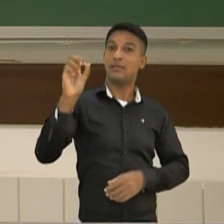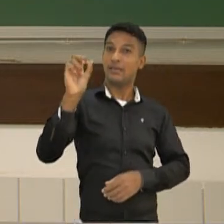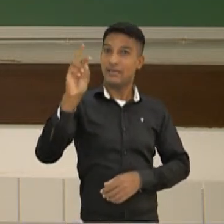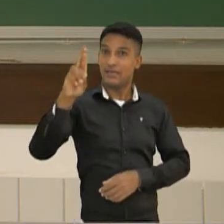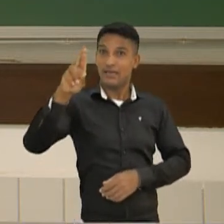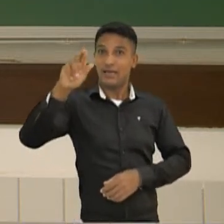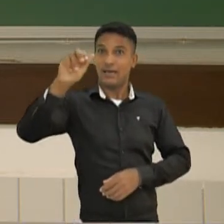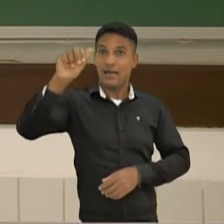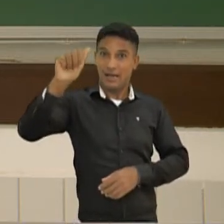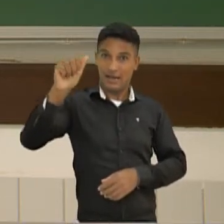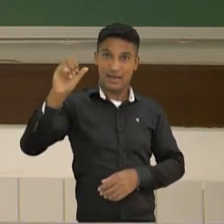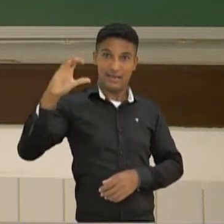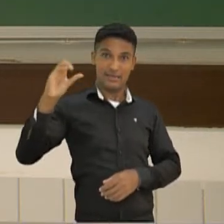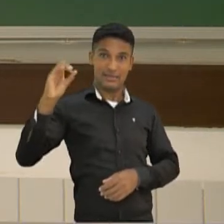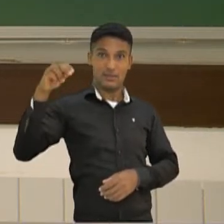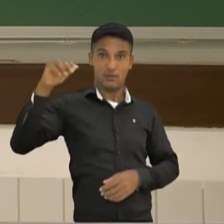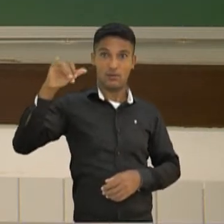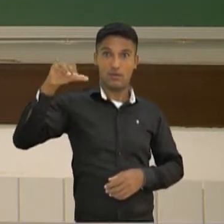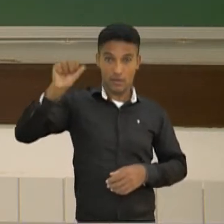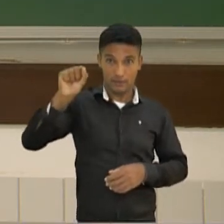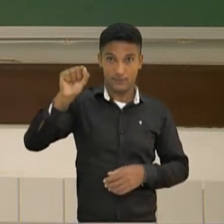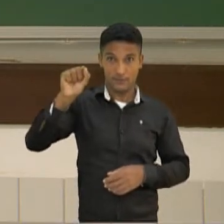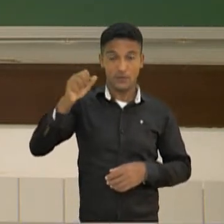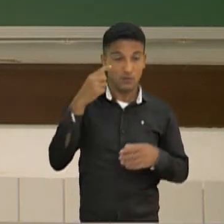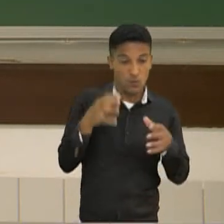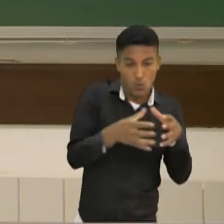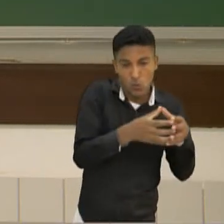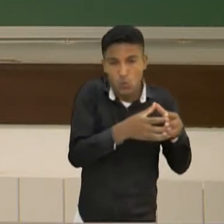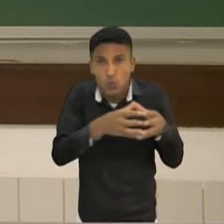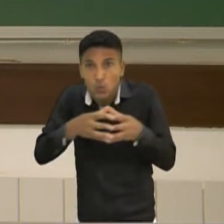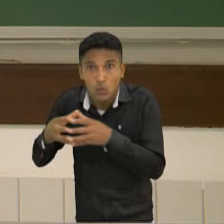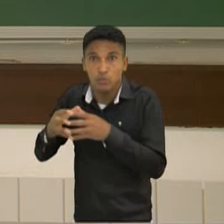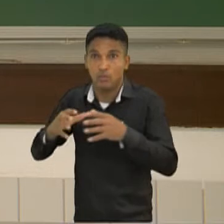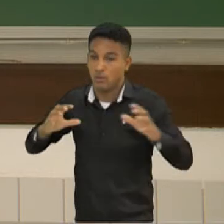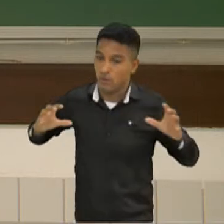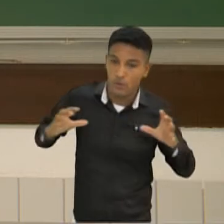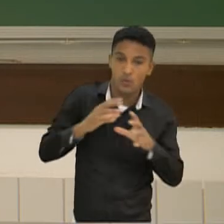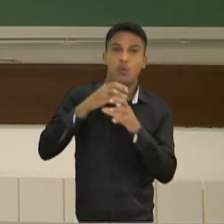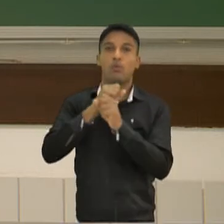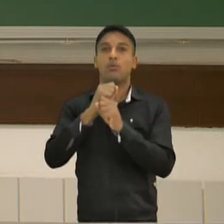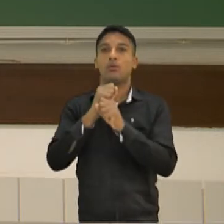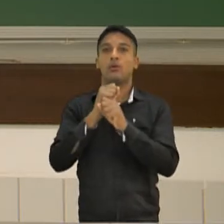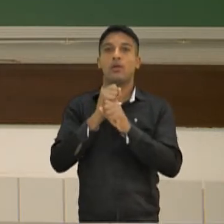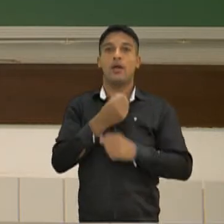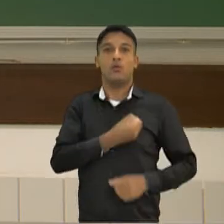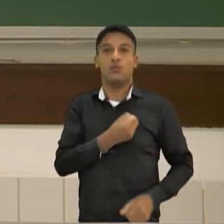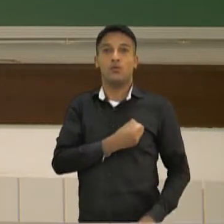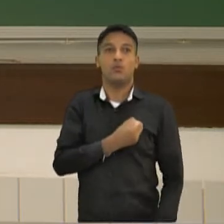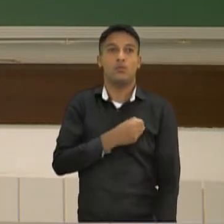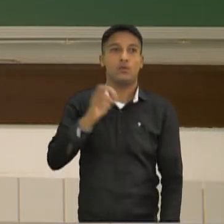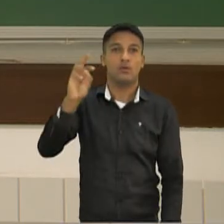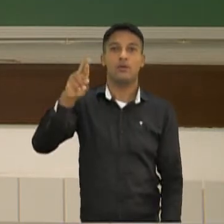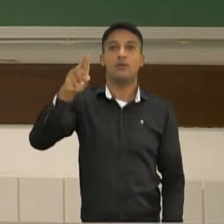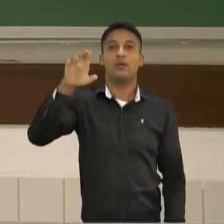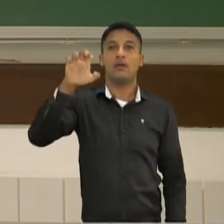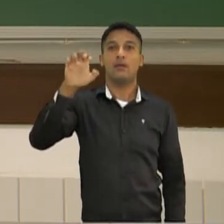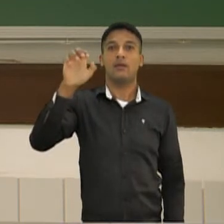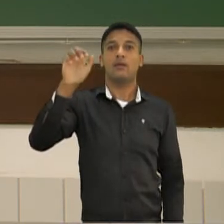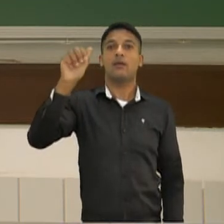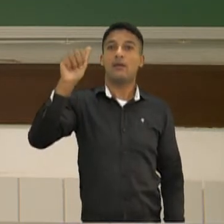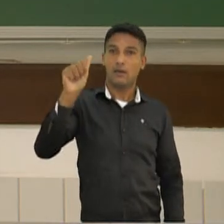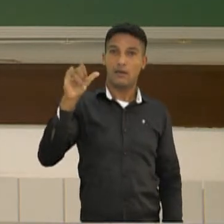conjunto dos números reais. Então a gente vai fazer contas com vários tipos de números. Prestem bastante atenção na aula de hoje que ela está bem